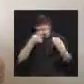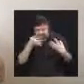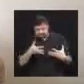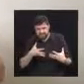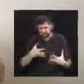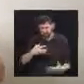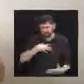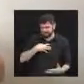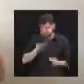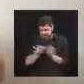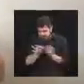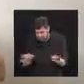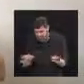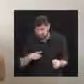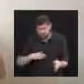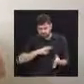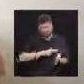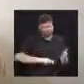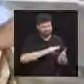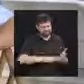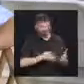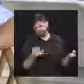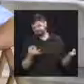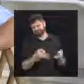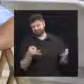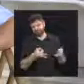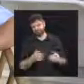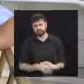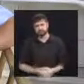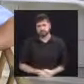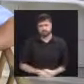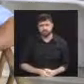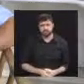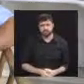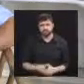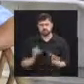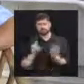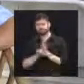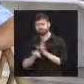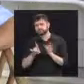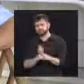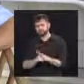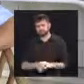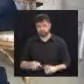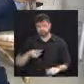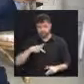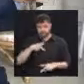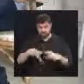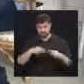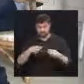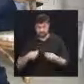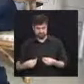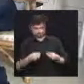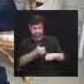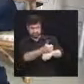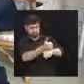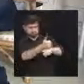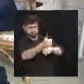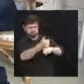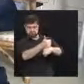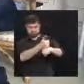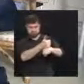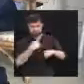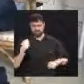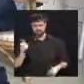explicando grosseiramente, mas a técnica é fantástica. Doutor, e sobre um prêmio? Nós ganhamos vários prêmios